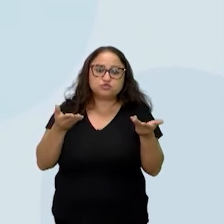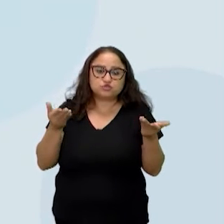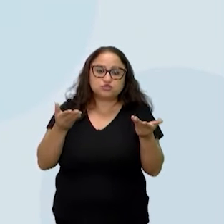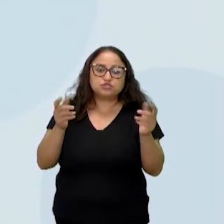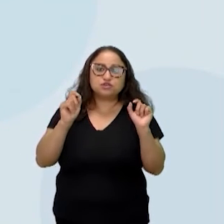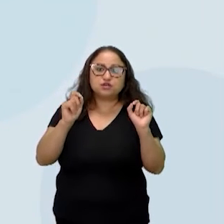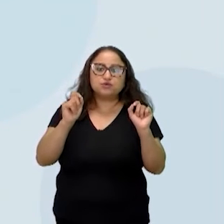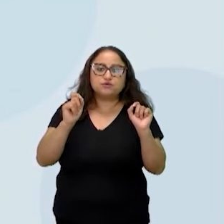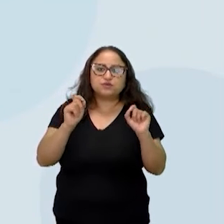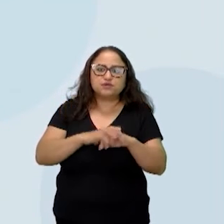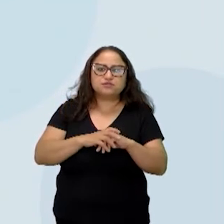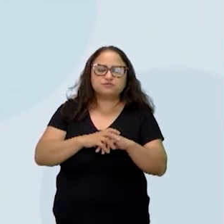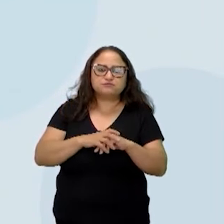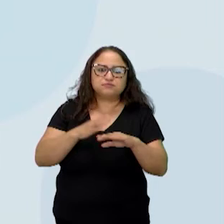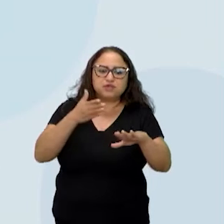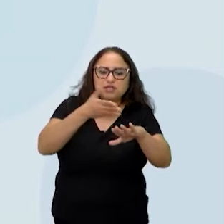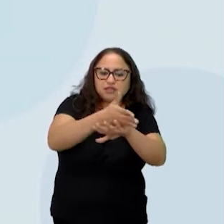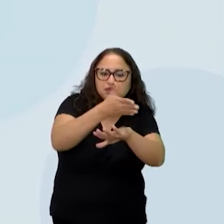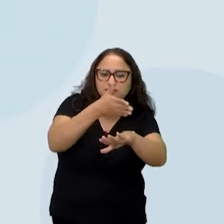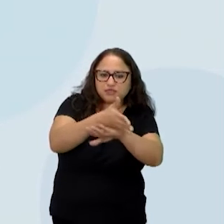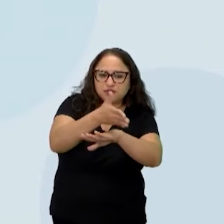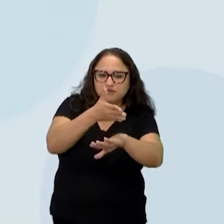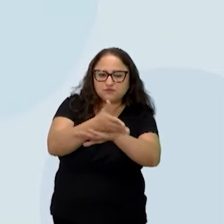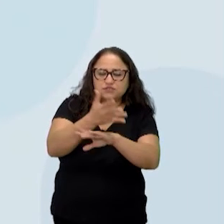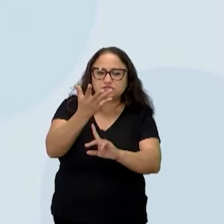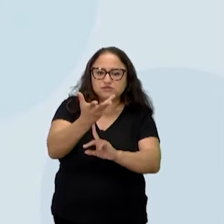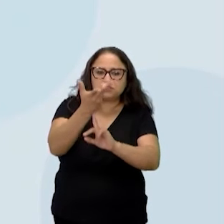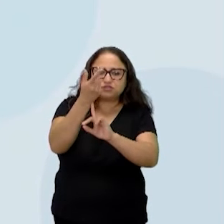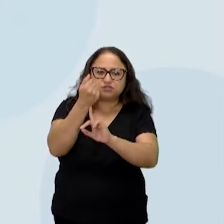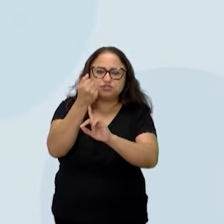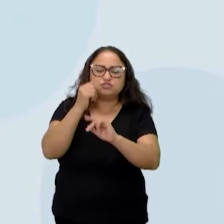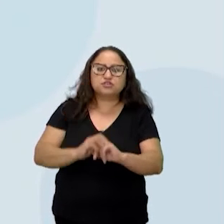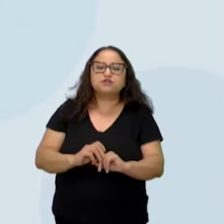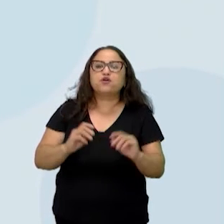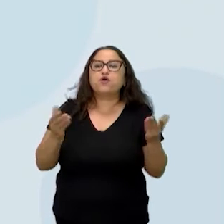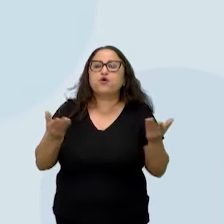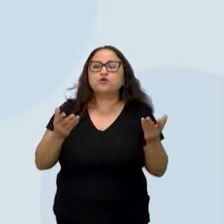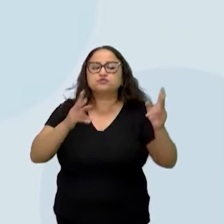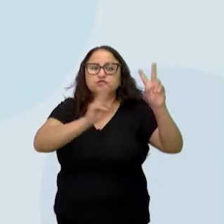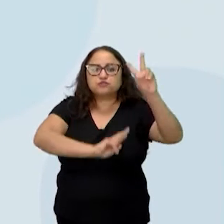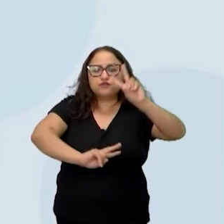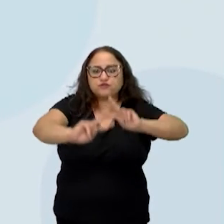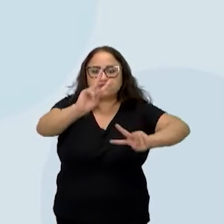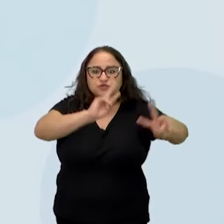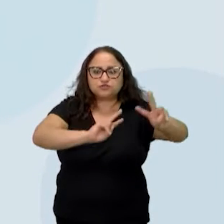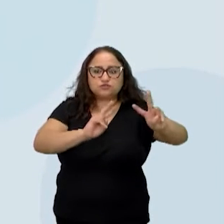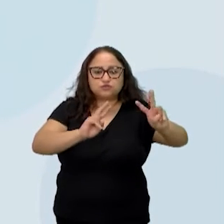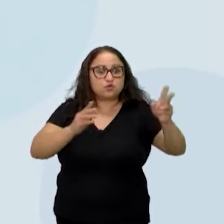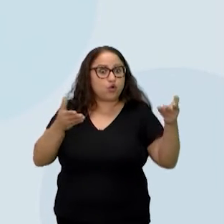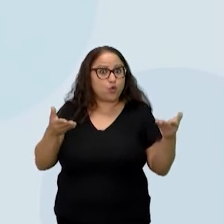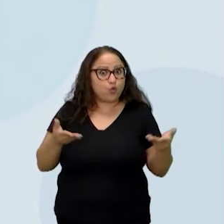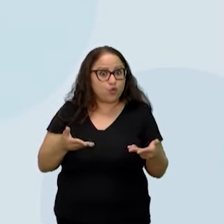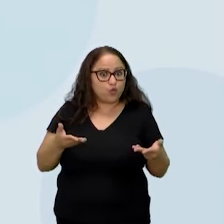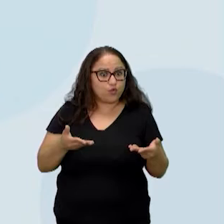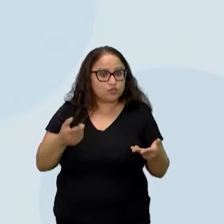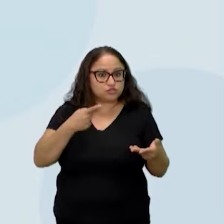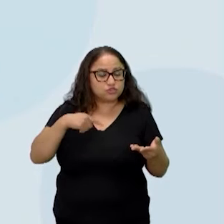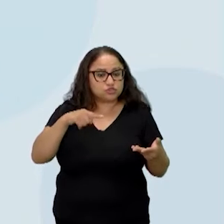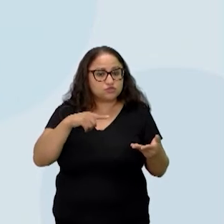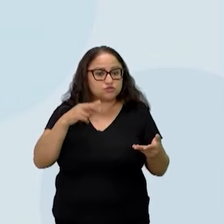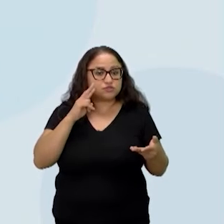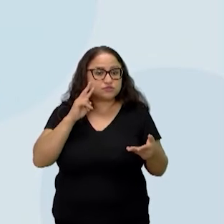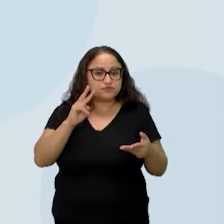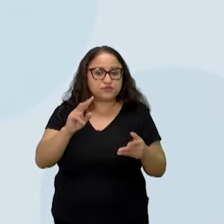né, que é a chamada intervenção artística, tá bom? Então, em arte visual nos dias atuais, a gente vê